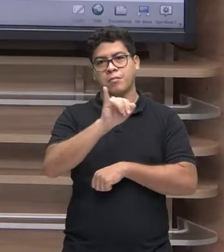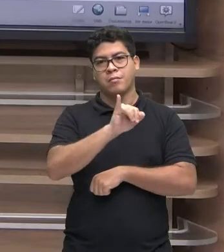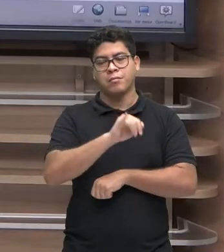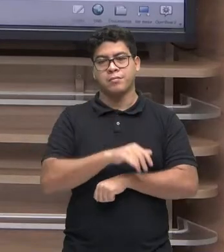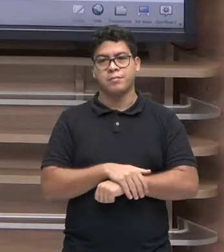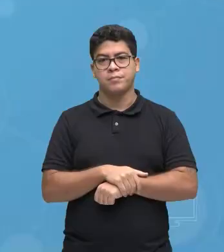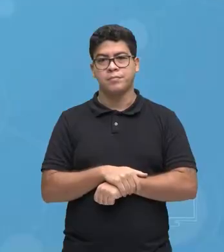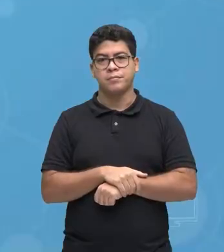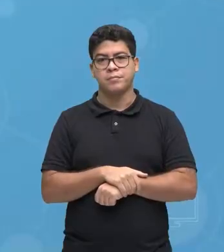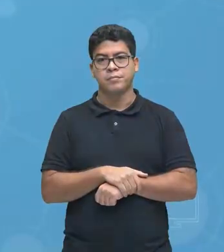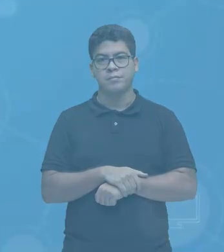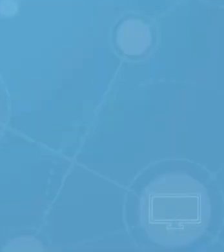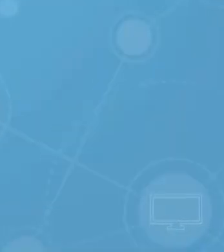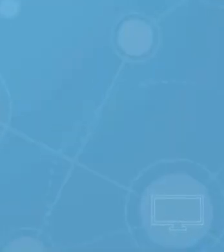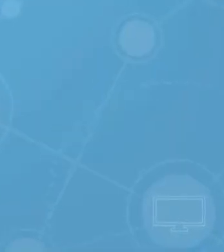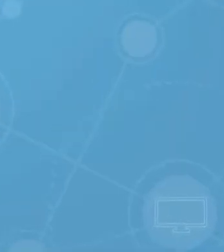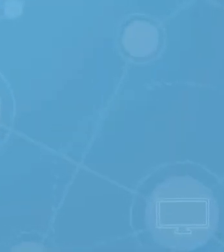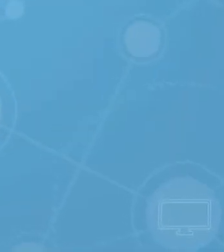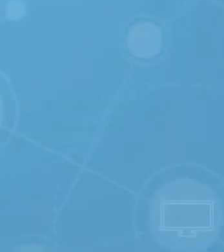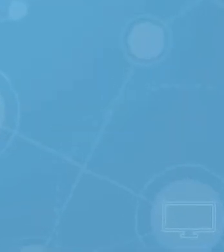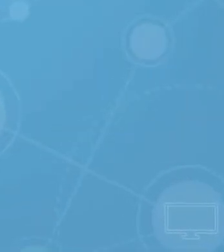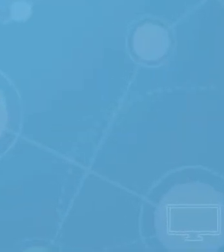interativa.